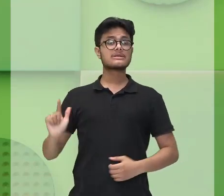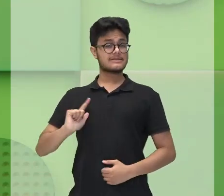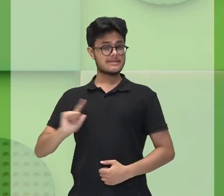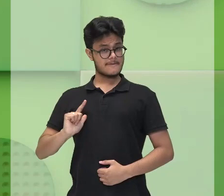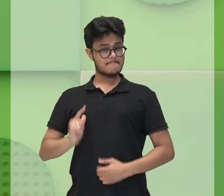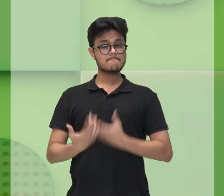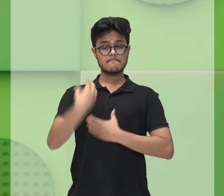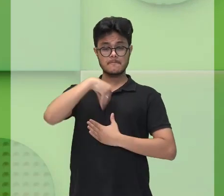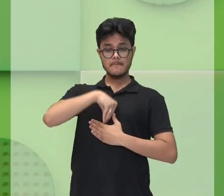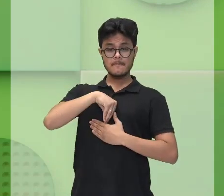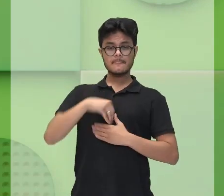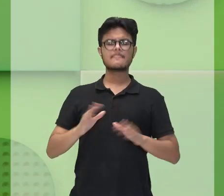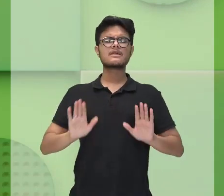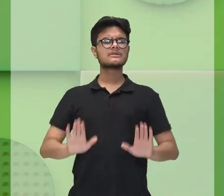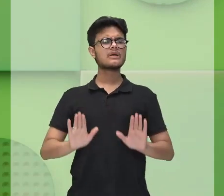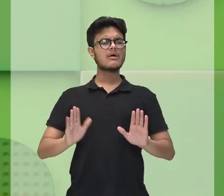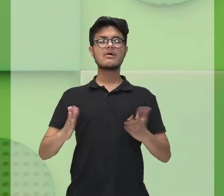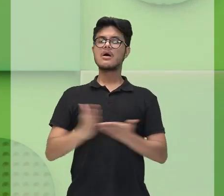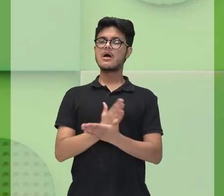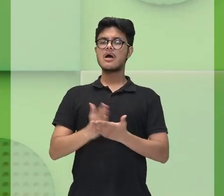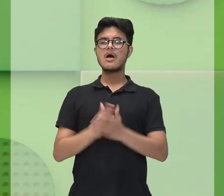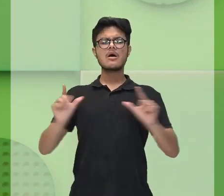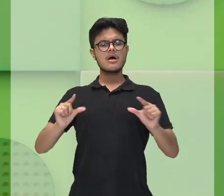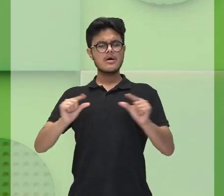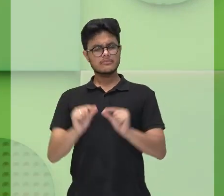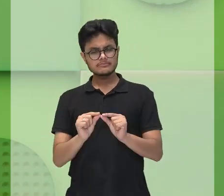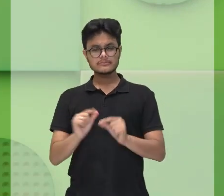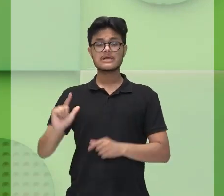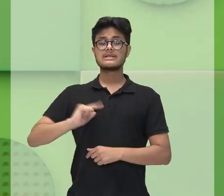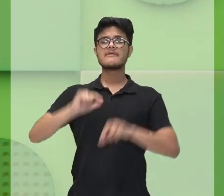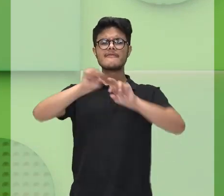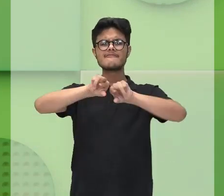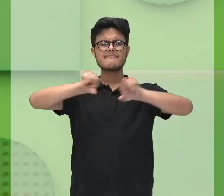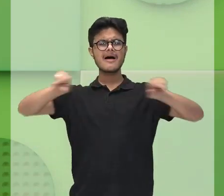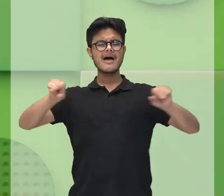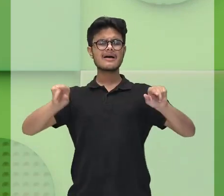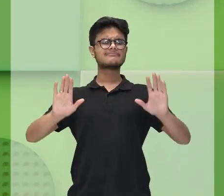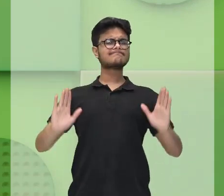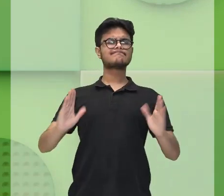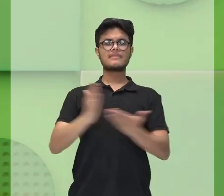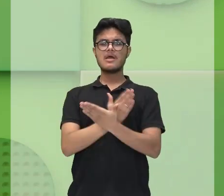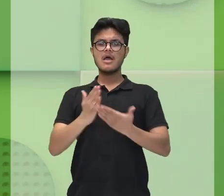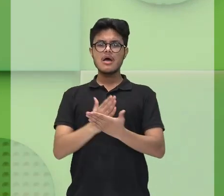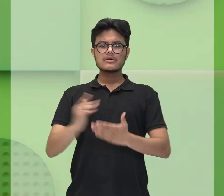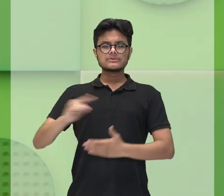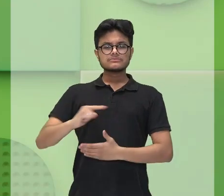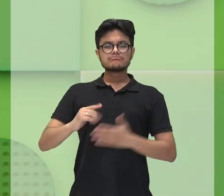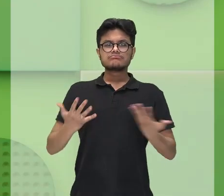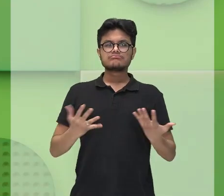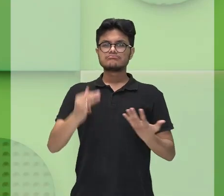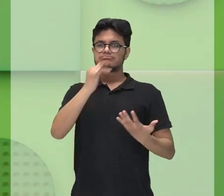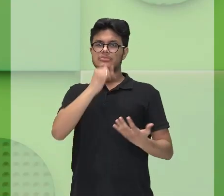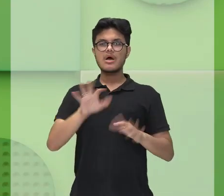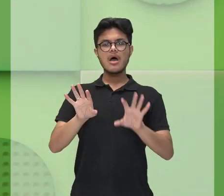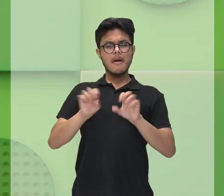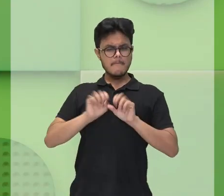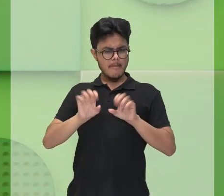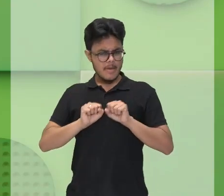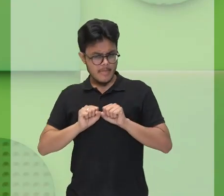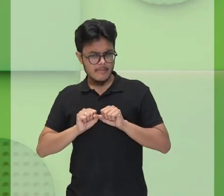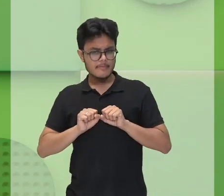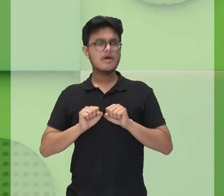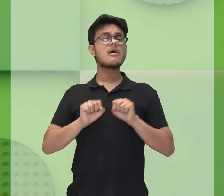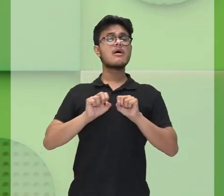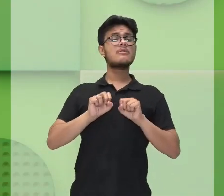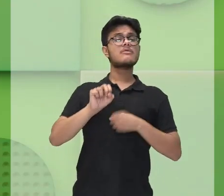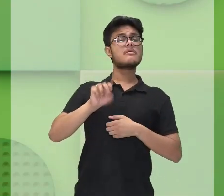Esses micro-organismos, por diversas formas, nós temos contato com eles e, de algum